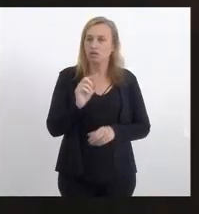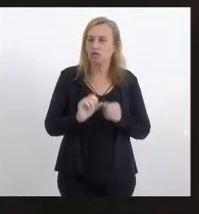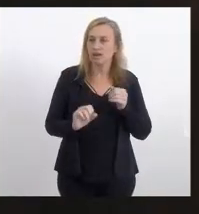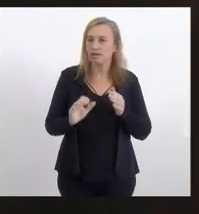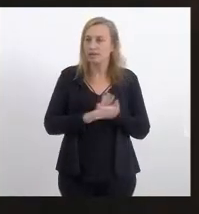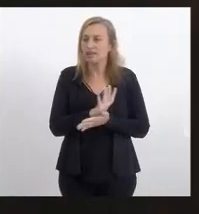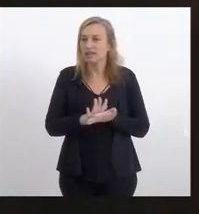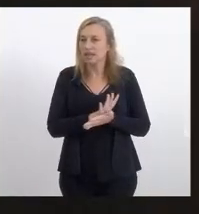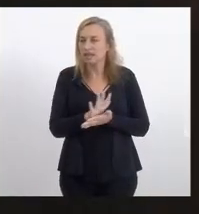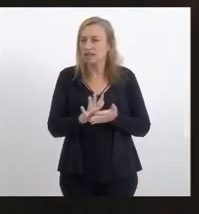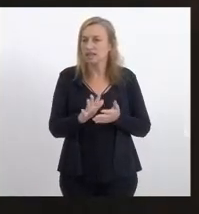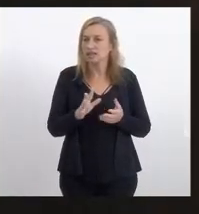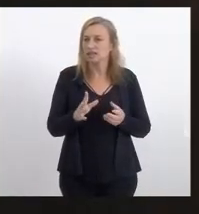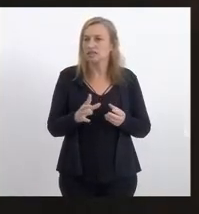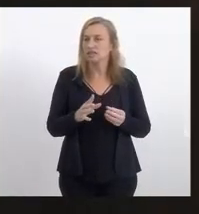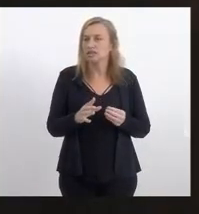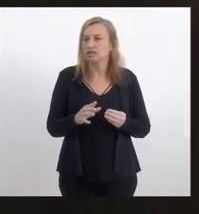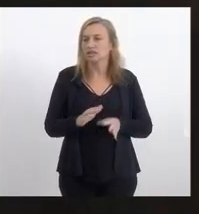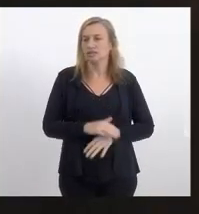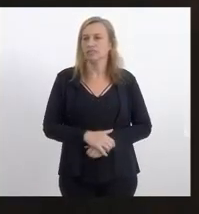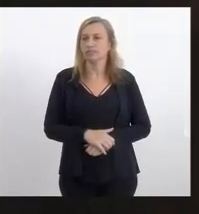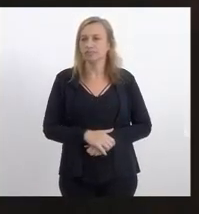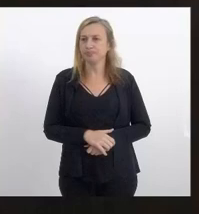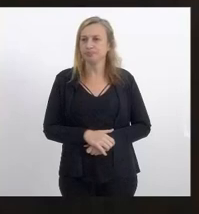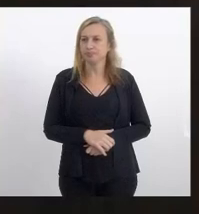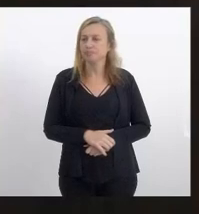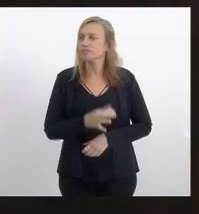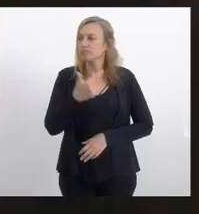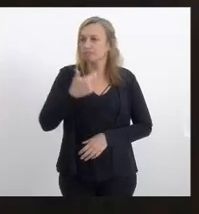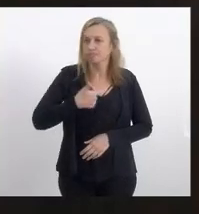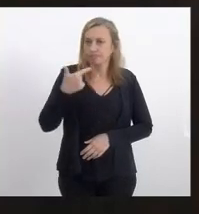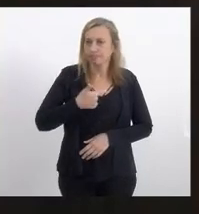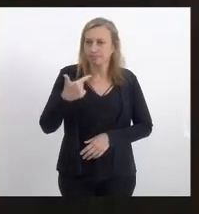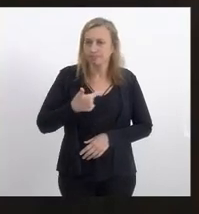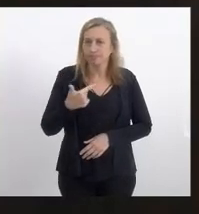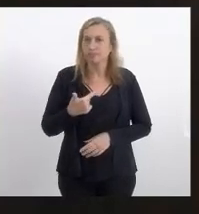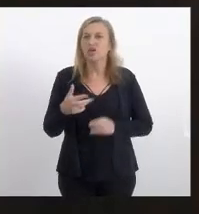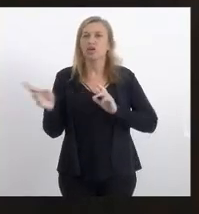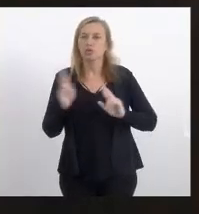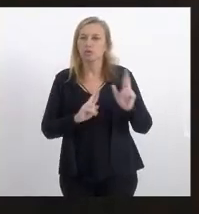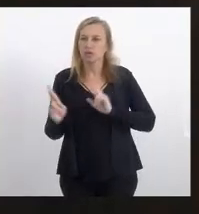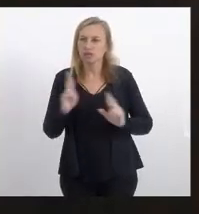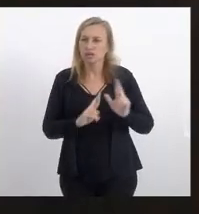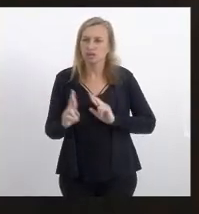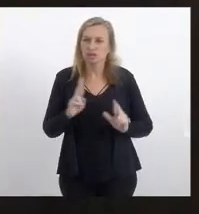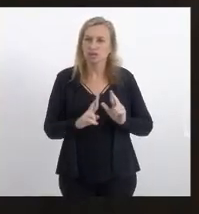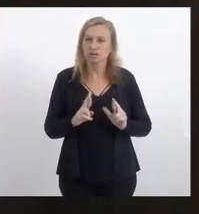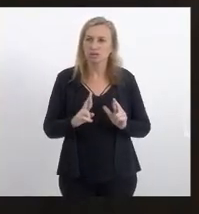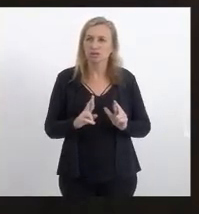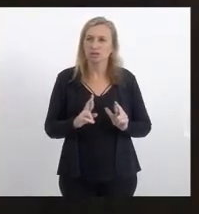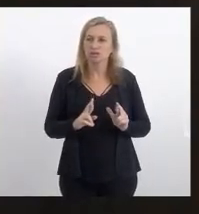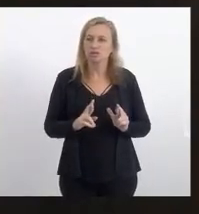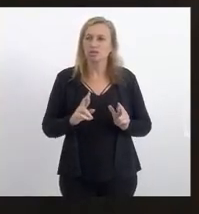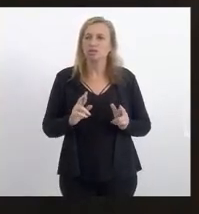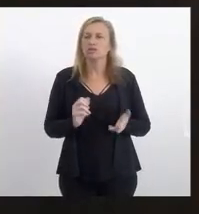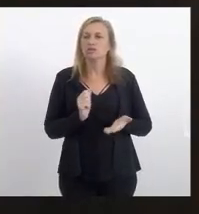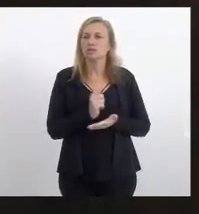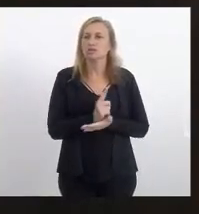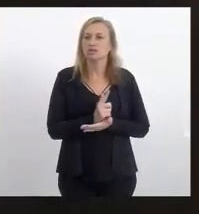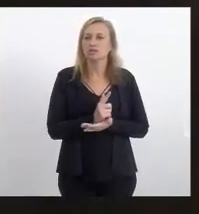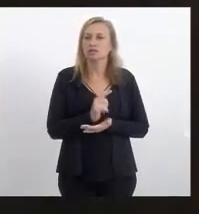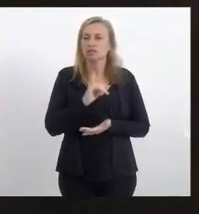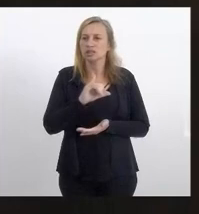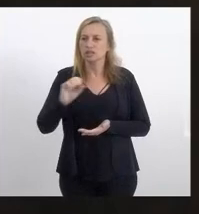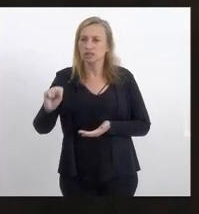faz concessão nenhuma segundo é com relação à contribuição da isenção